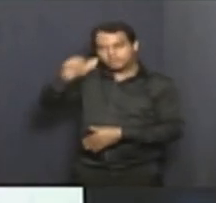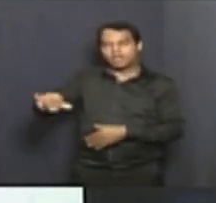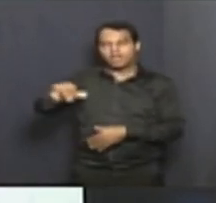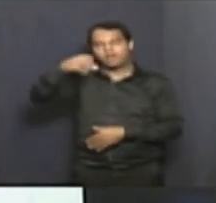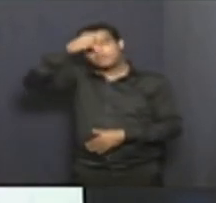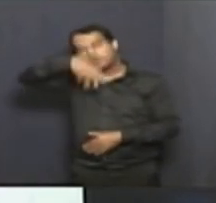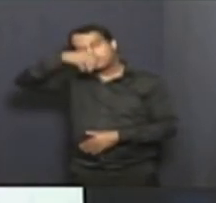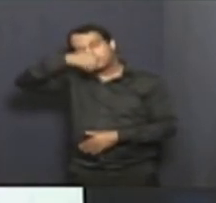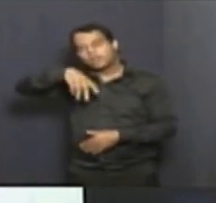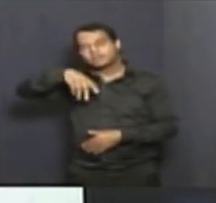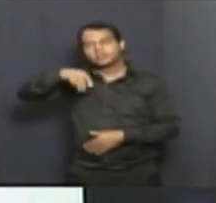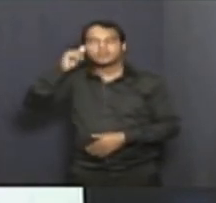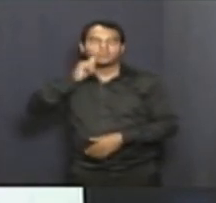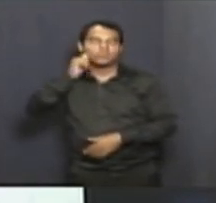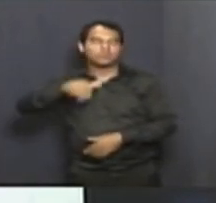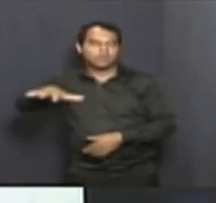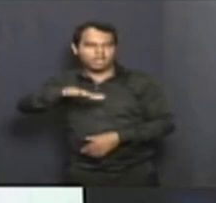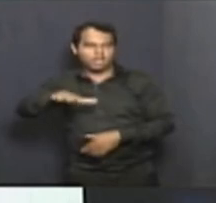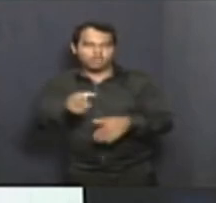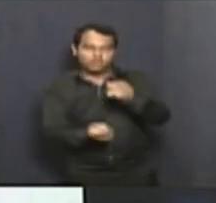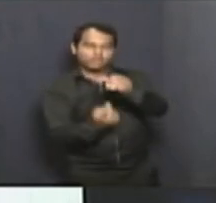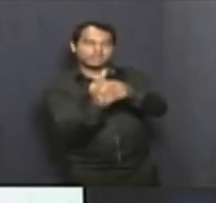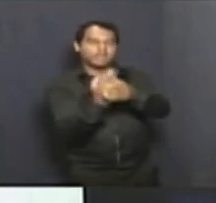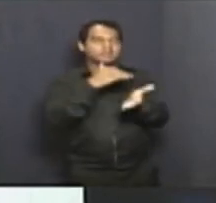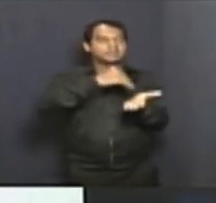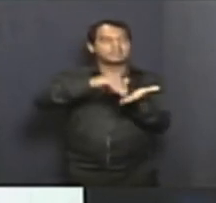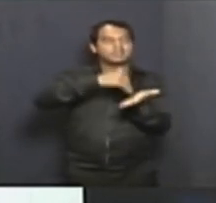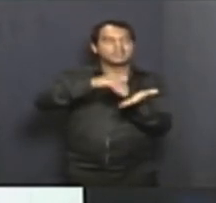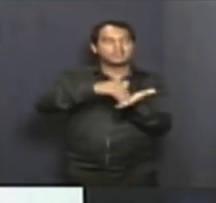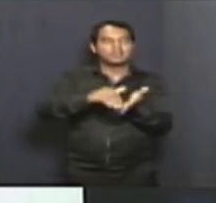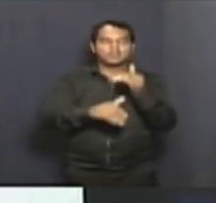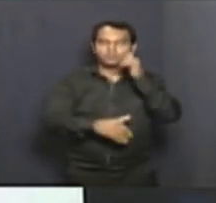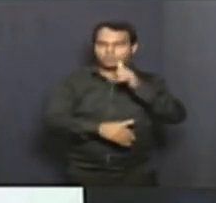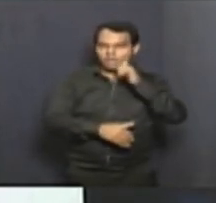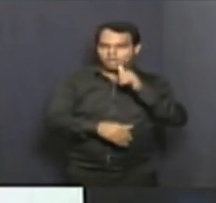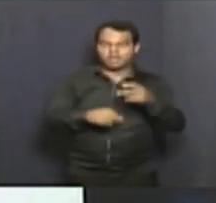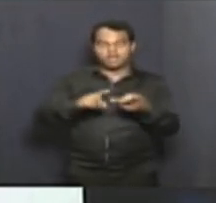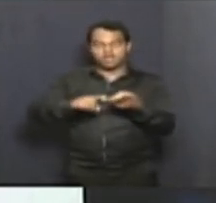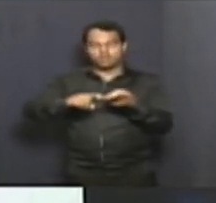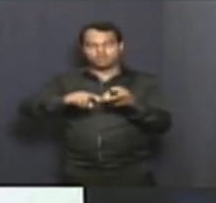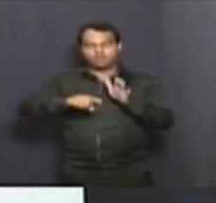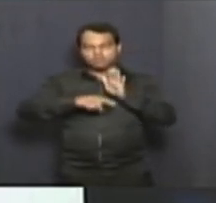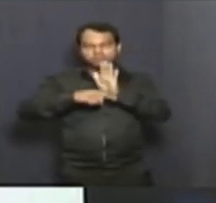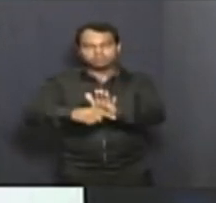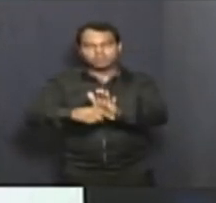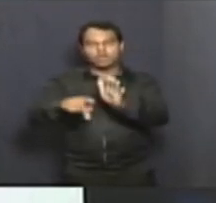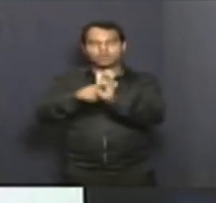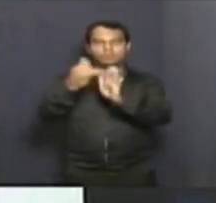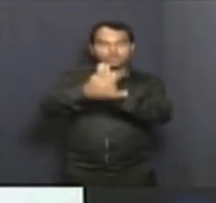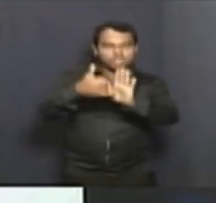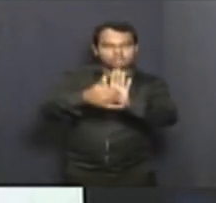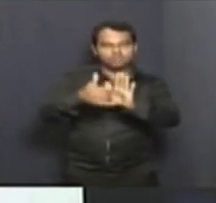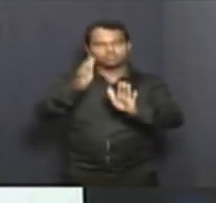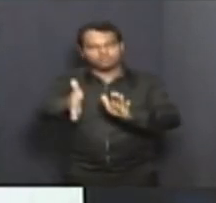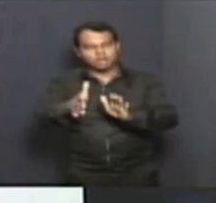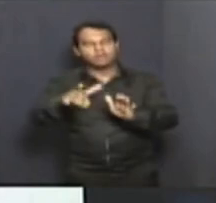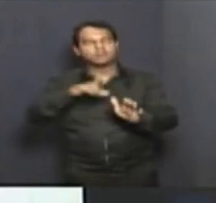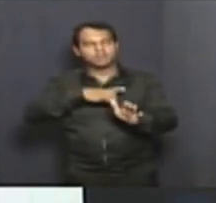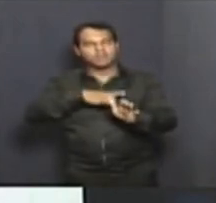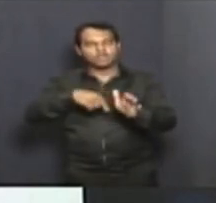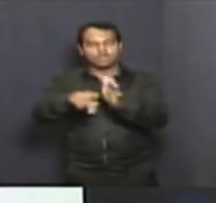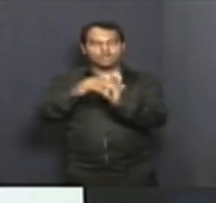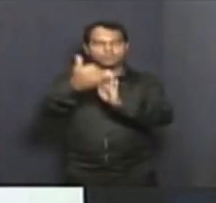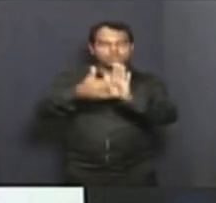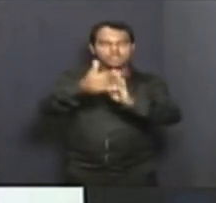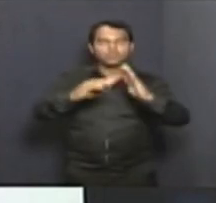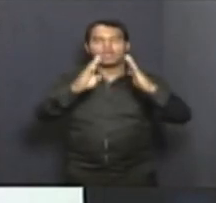a mulher nós vamos criar a secretaria das mulheres nós vamos intensificar o apoio aos programas que já existe como é o caso da mulher à casa